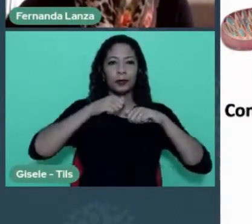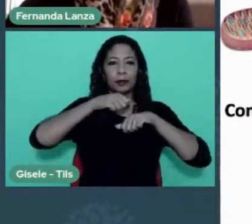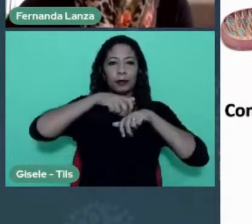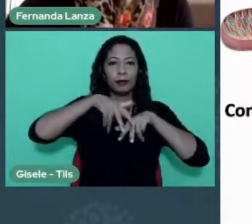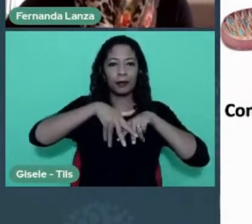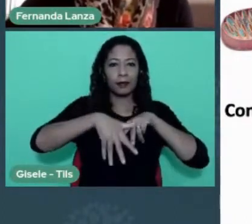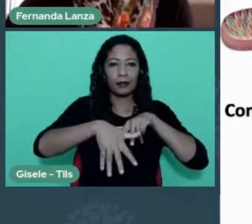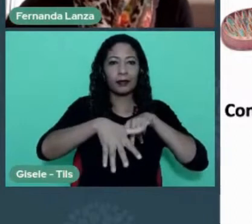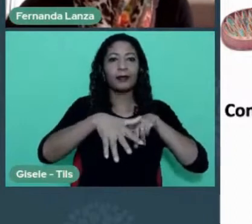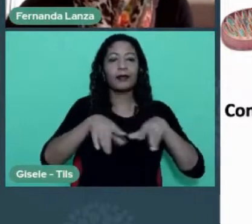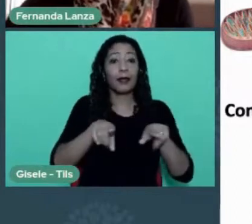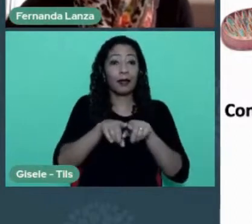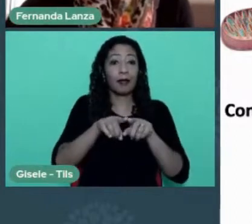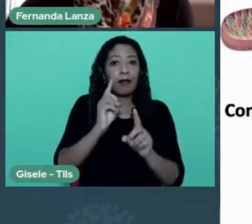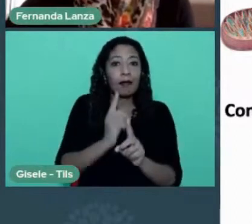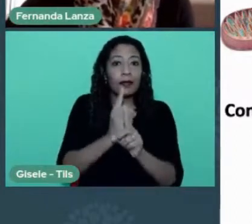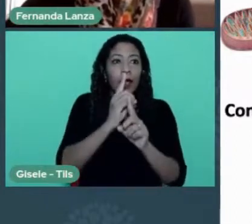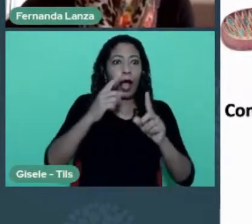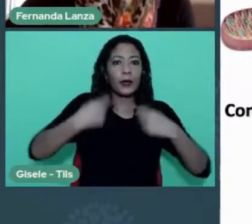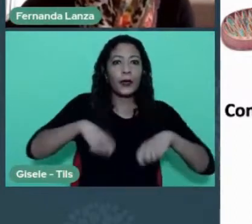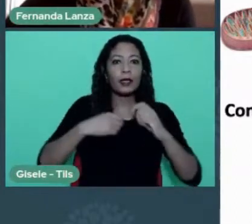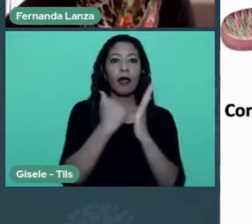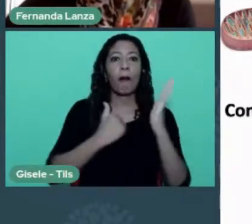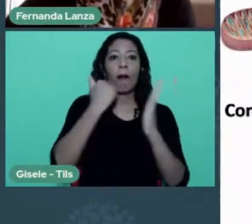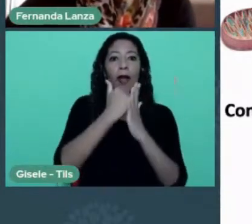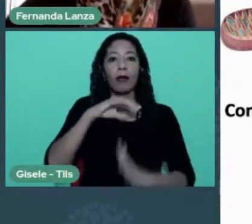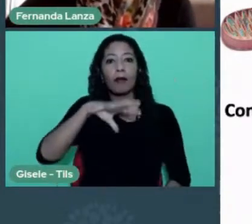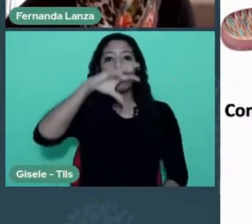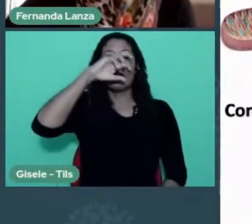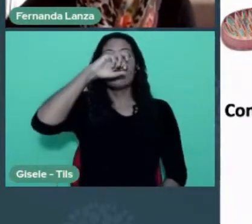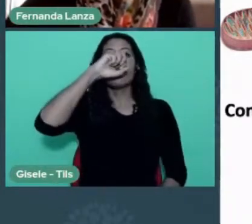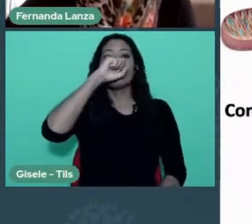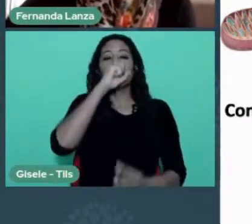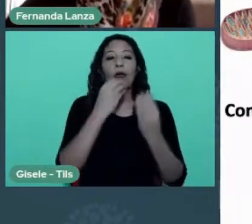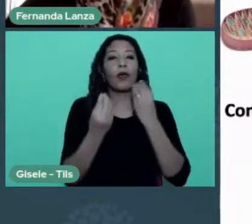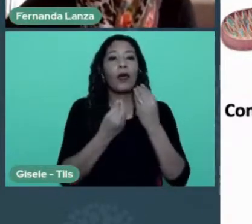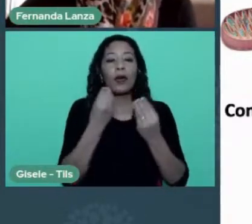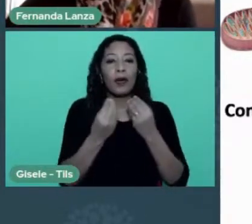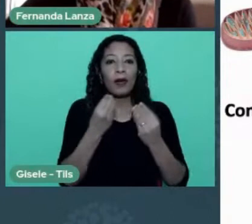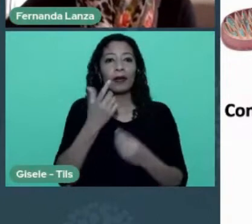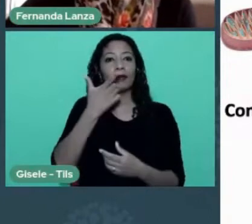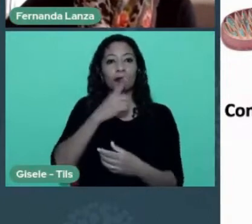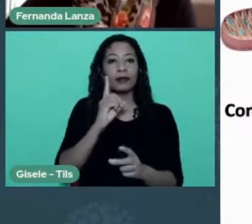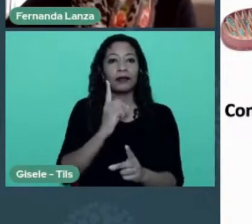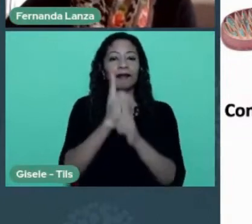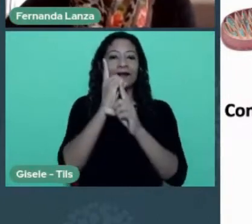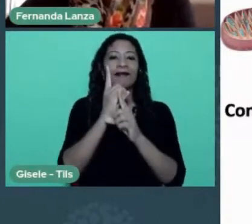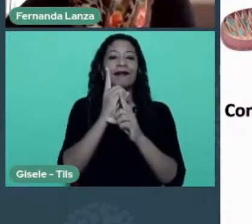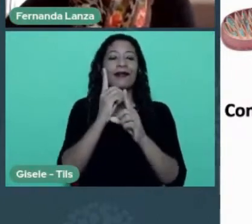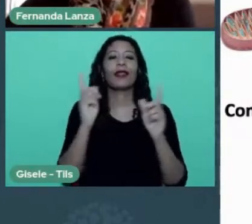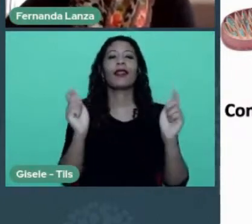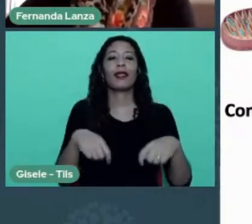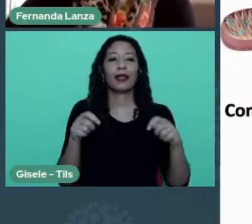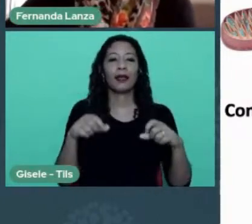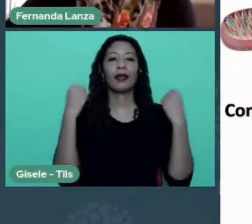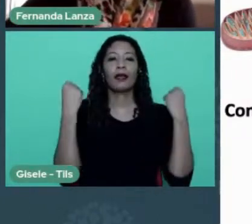encontrar, então, o tecido que está precisando desse oxigênio. O oxigênio entra na mitocôndria e aí, consequentemente,